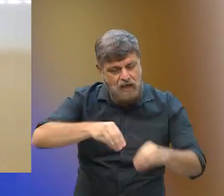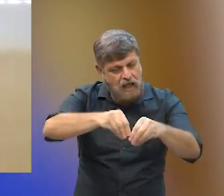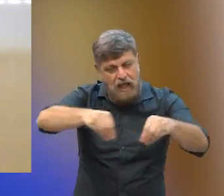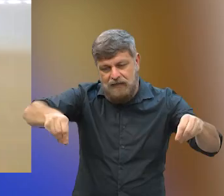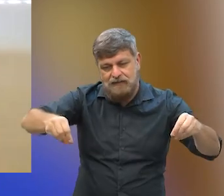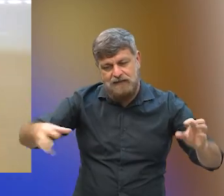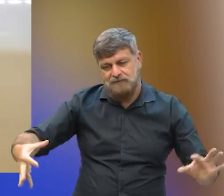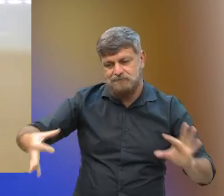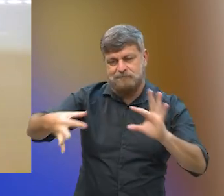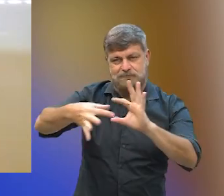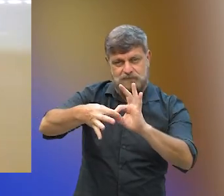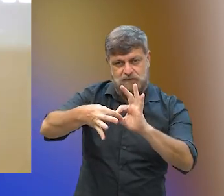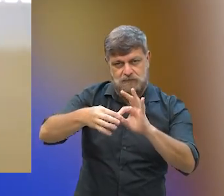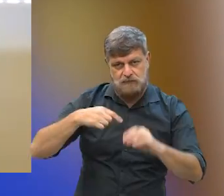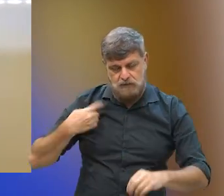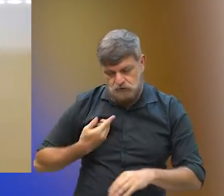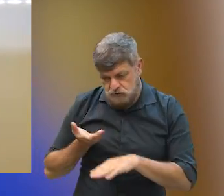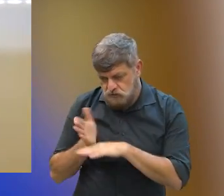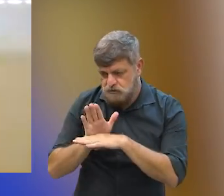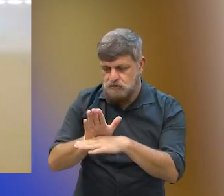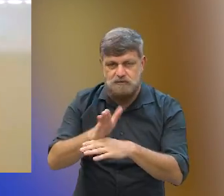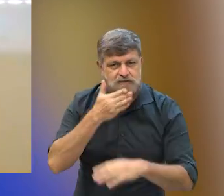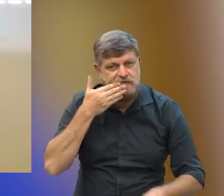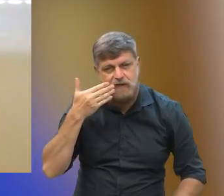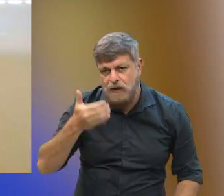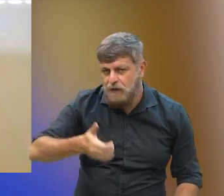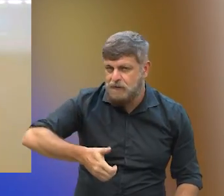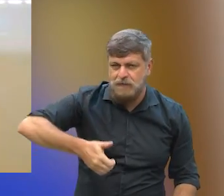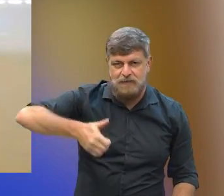só, e o quanto a gente puder ajudar a melhorar